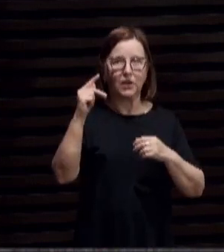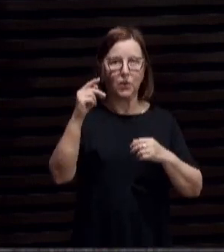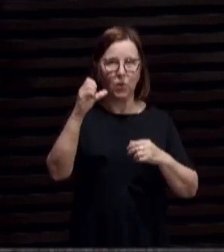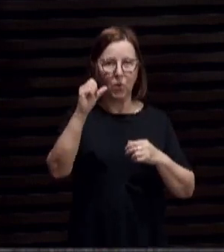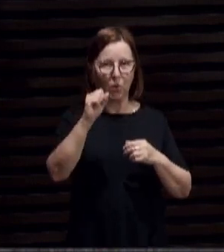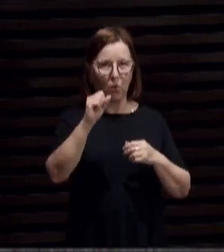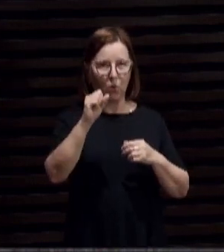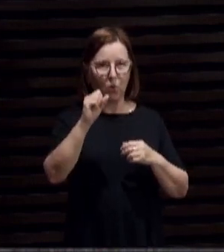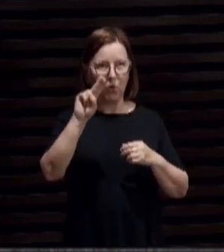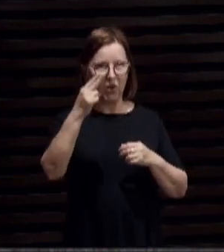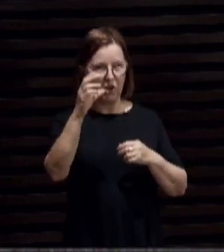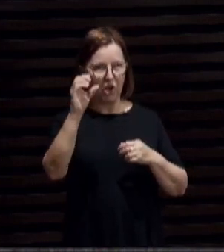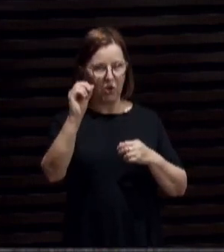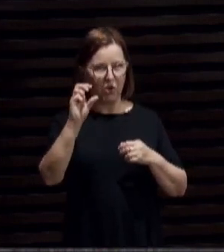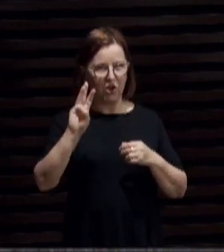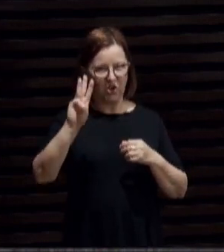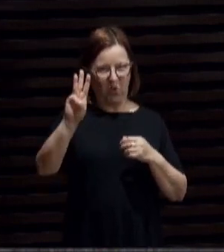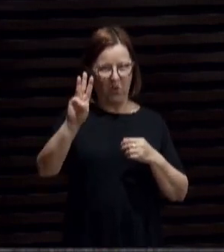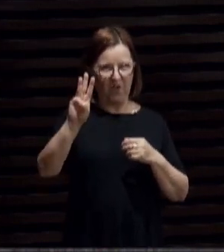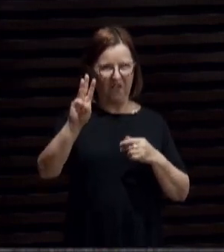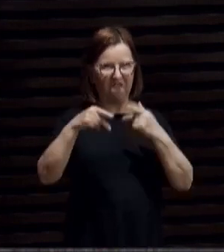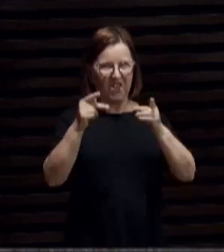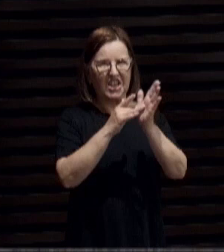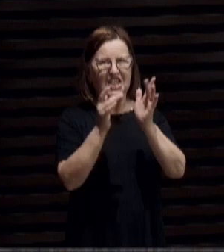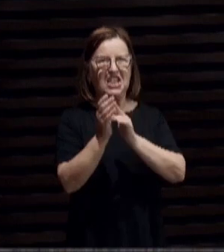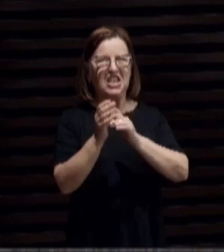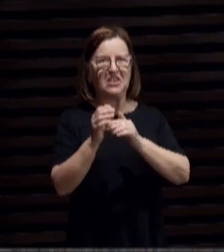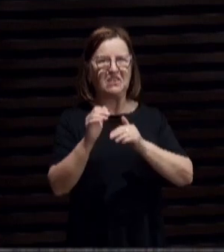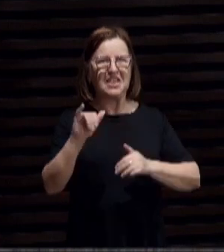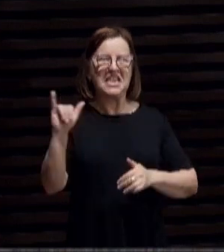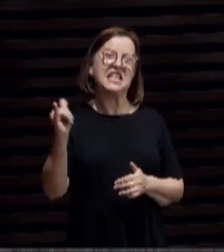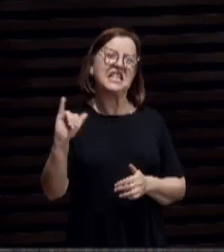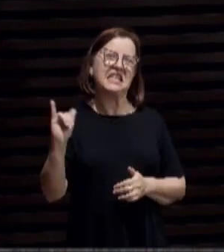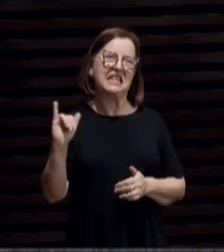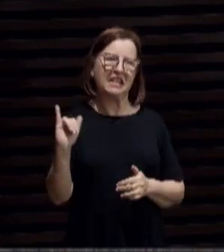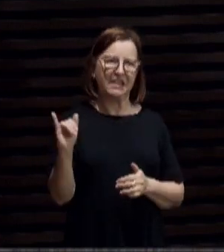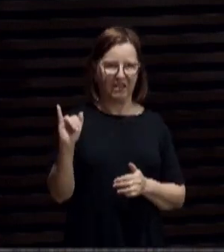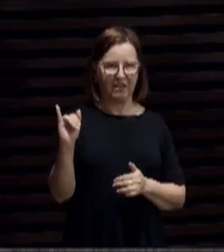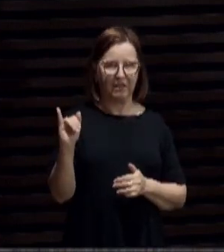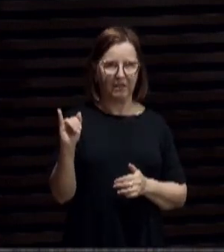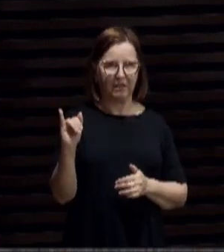que Jesus era gay, desesperadamente gay, eu só tenho pedido a Deus que